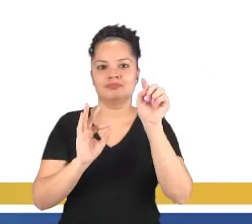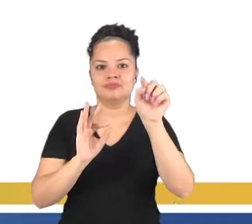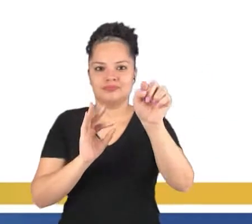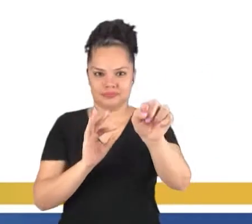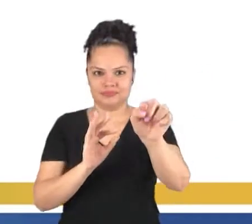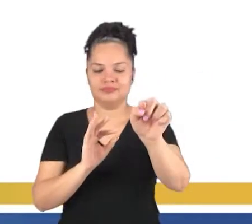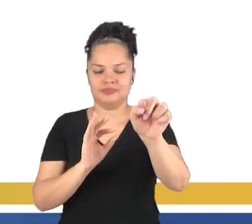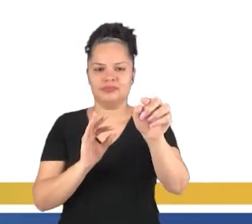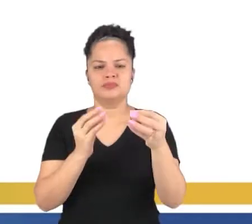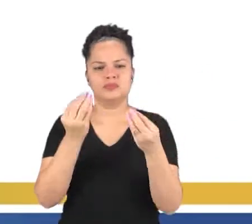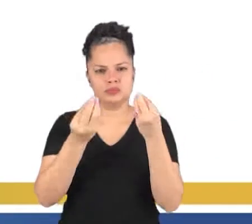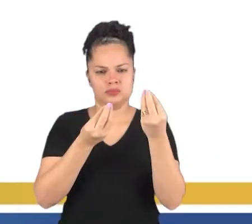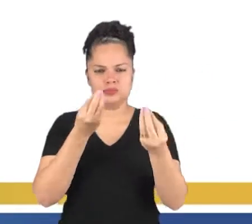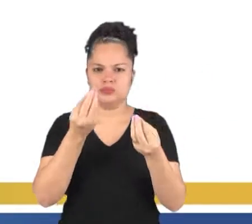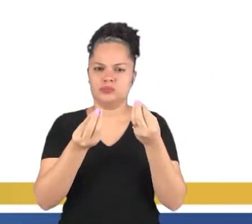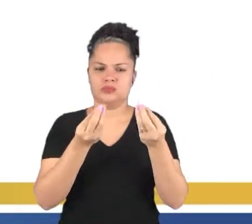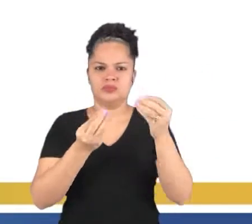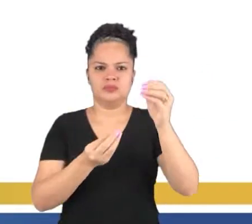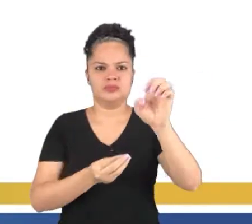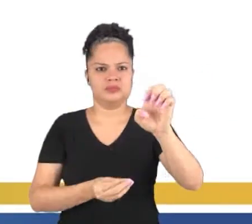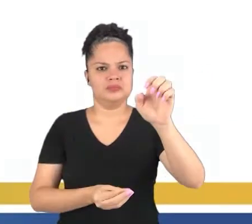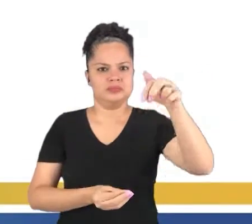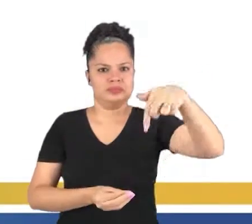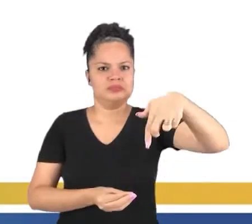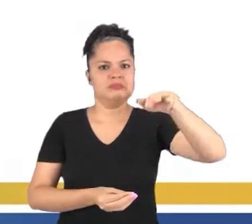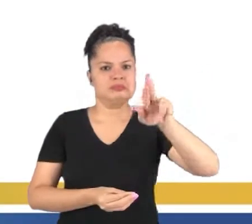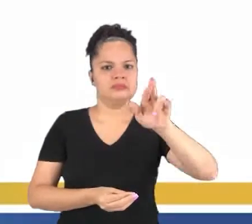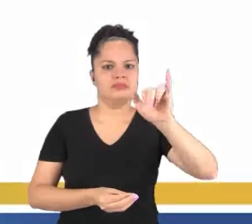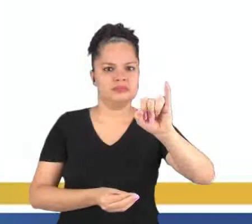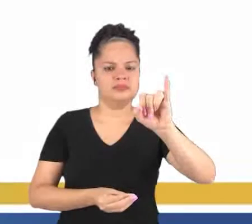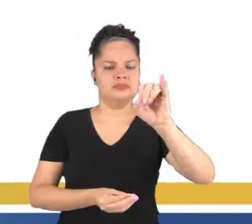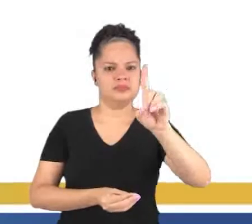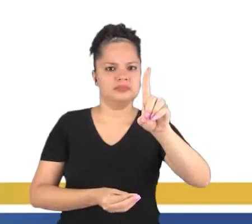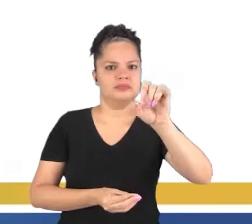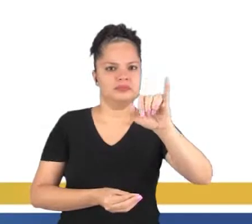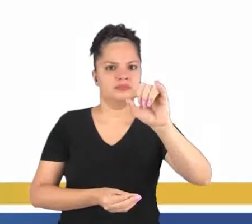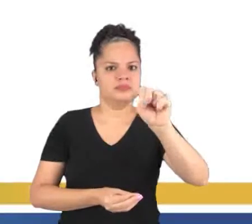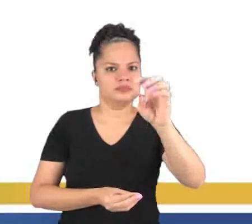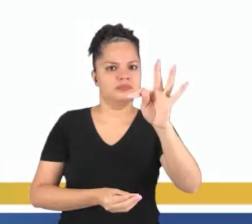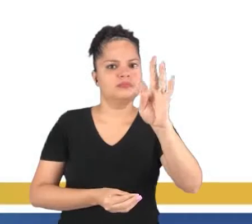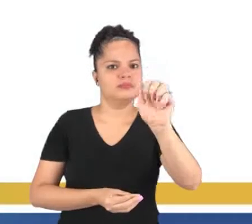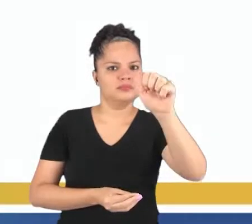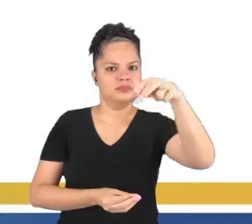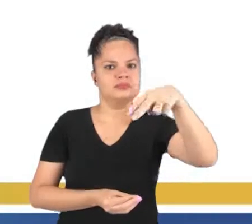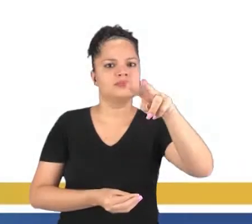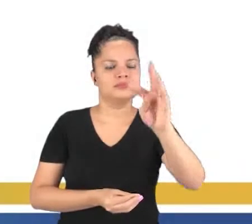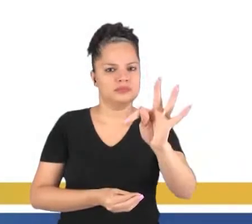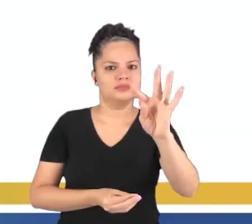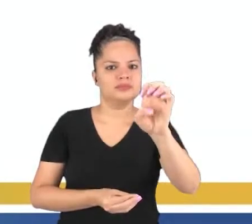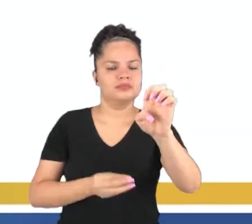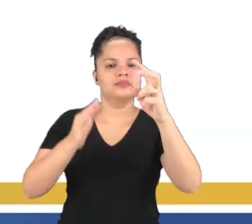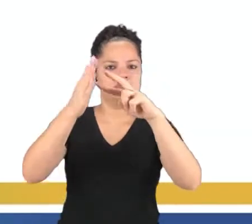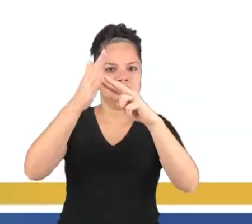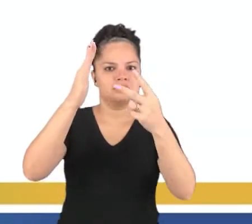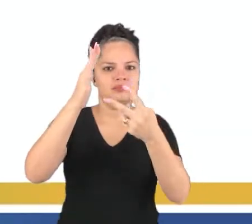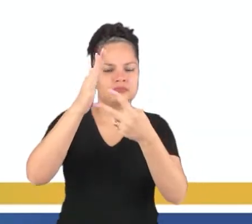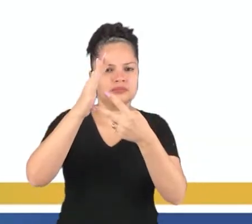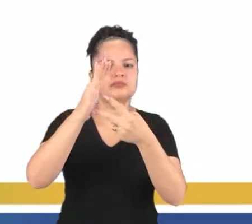centro. Professor, o que é equidistante? São pontos, gente, que estão à mesma distância de um outro ponto,